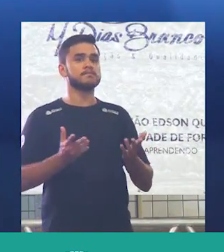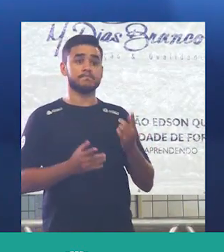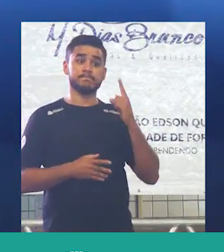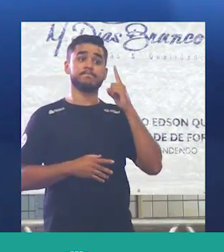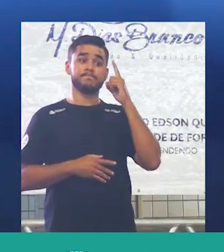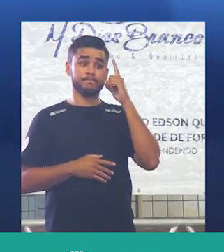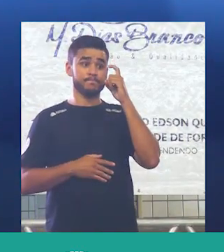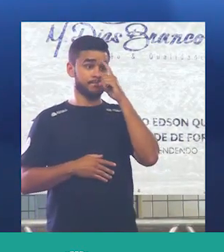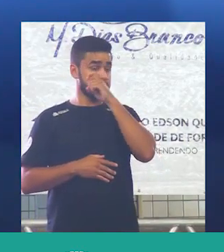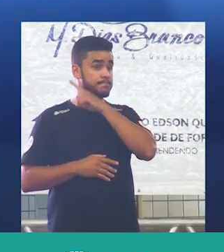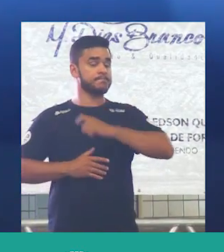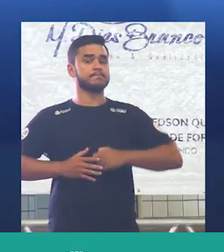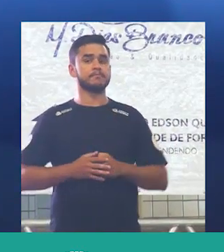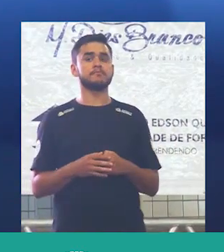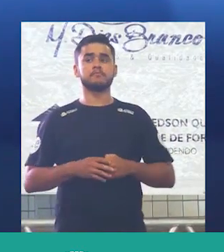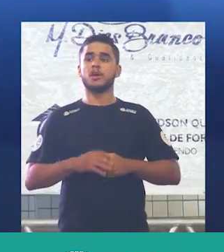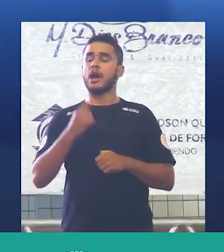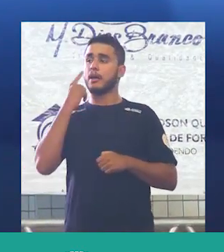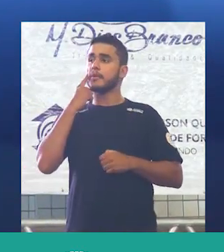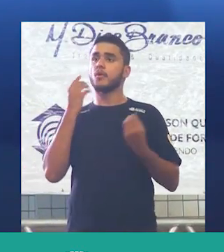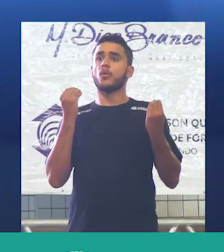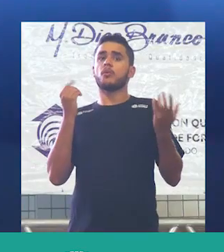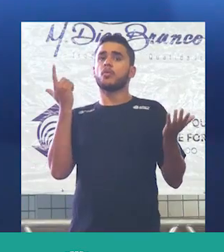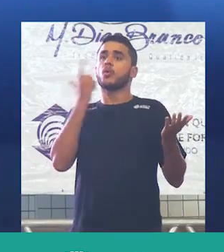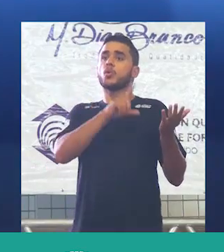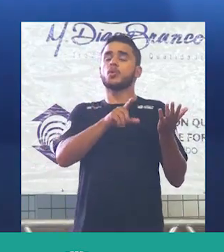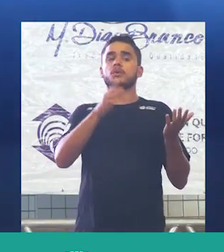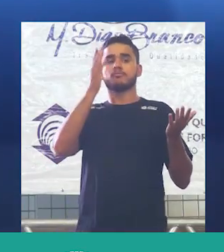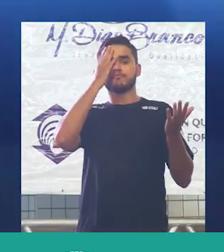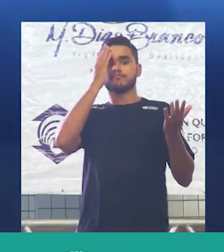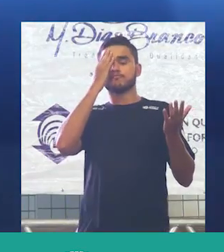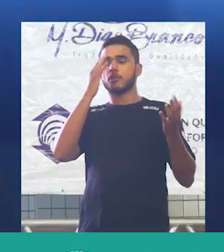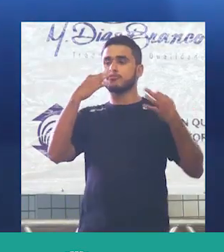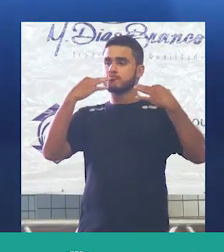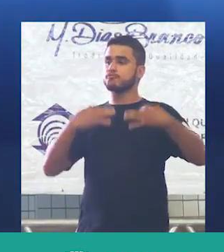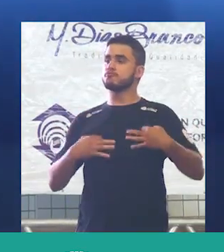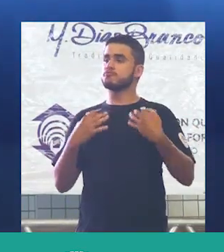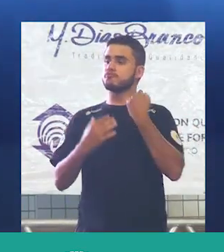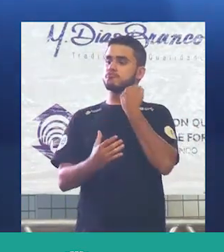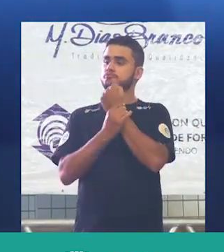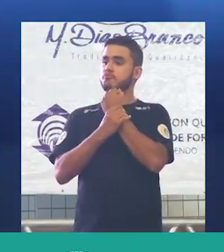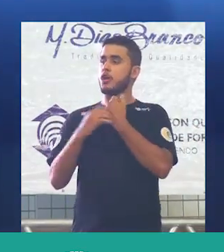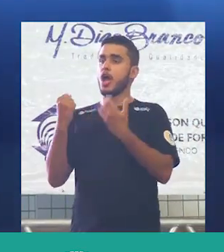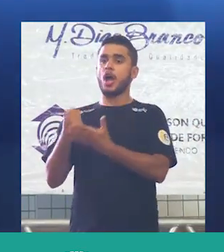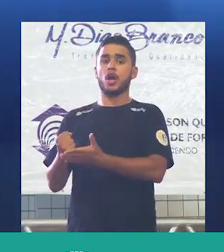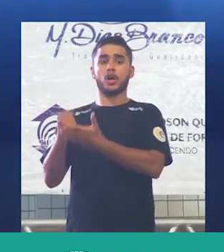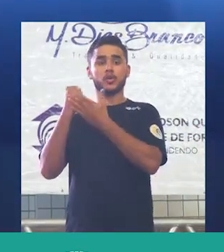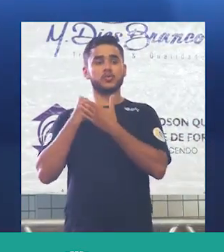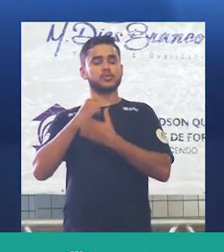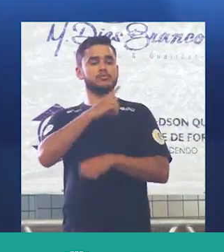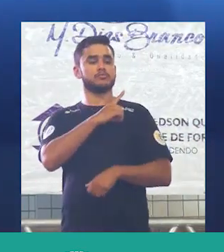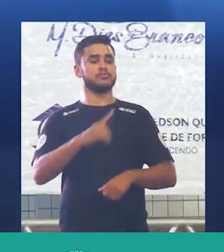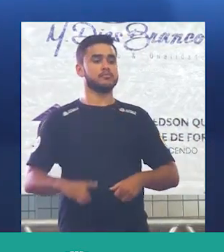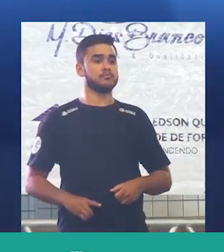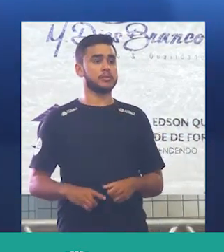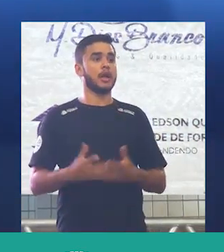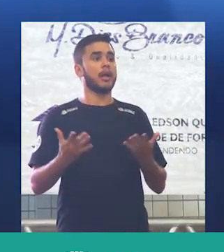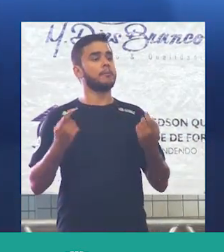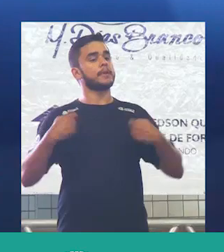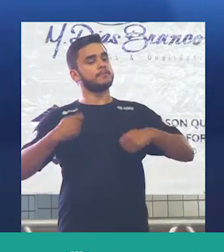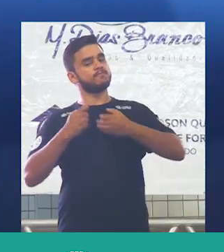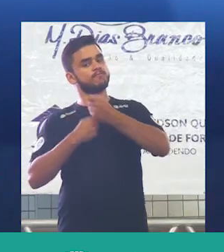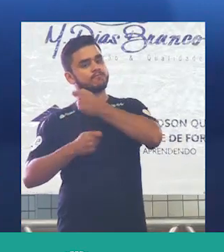um presidente conseguir governar sem a legitimidade do Congresso Nacional. Aí vai ter que